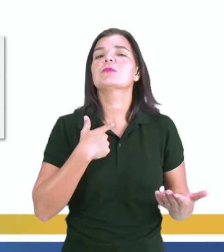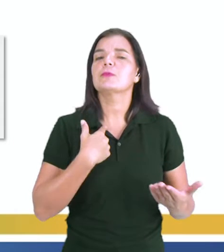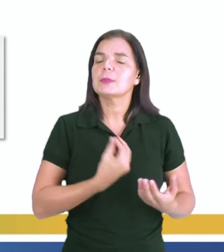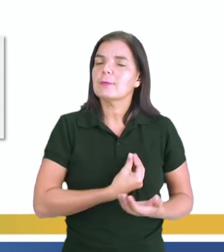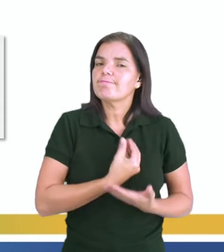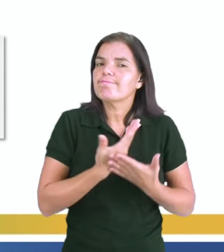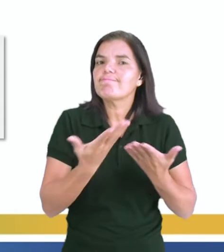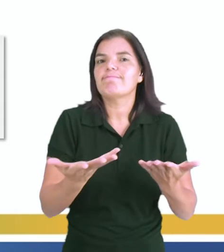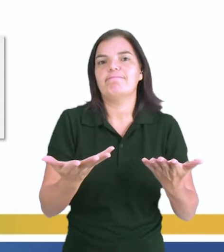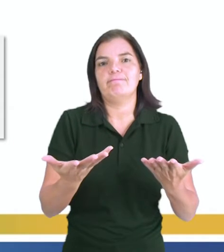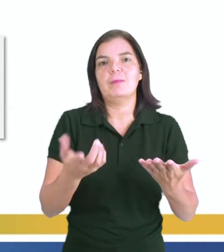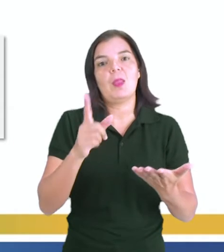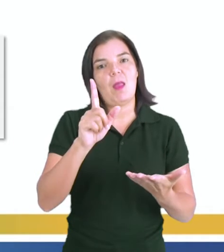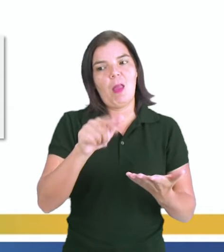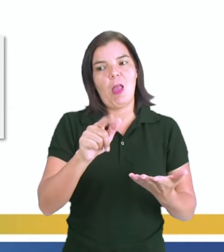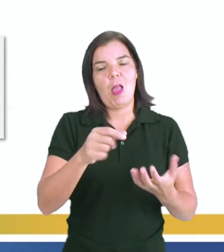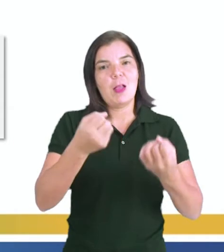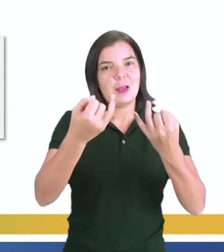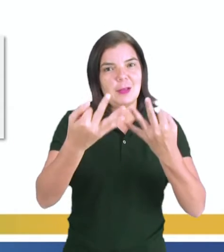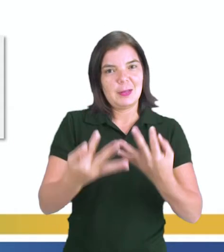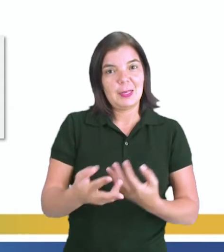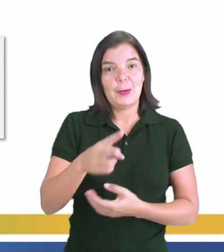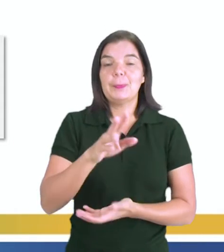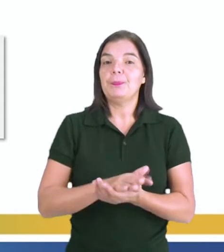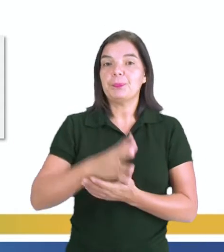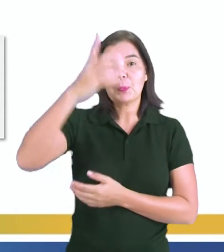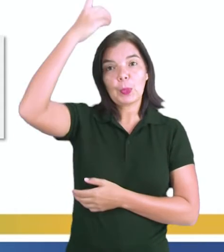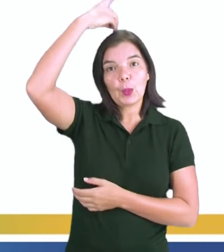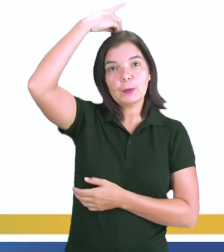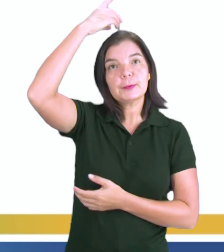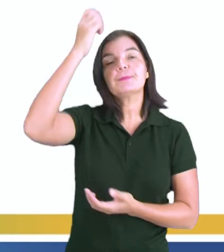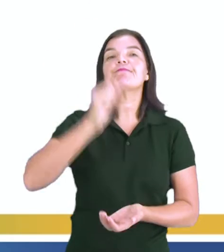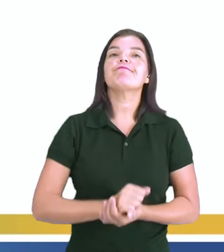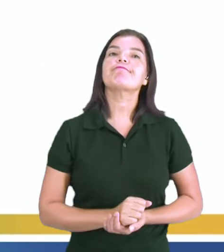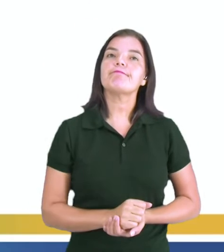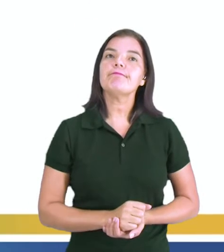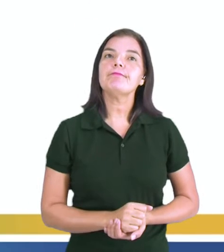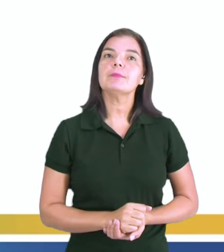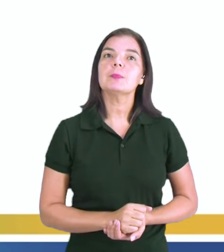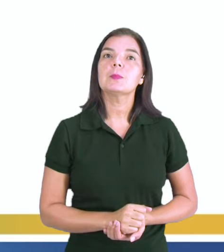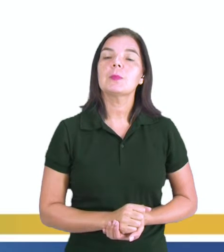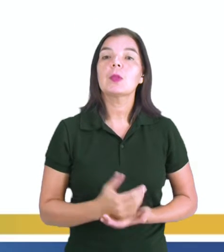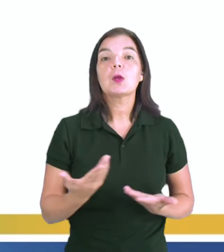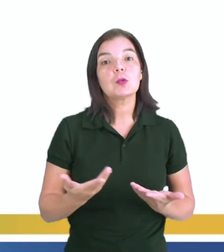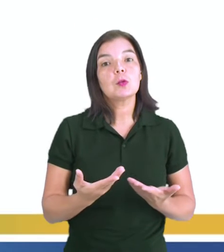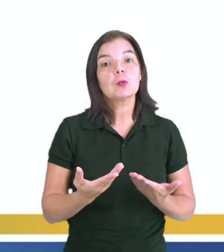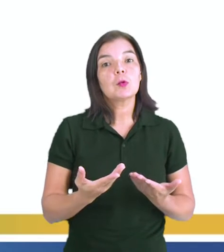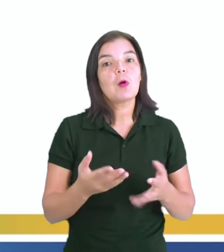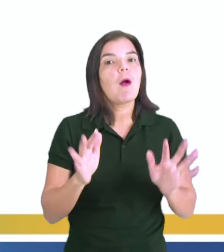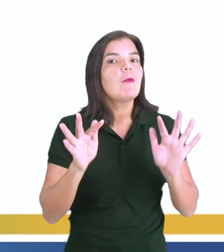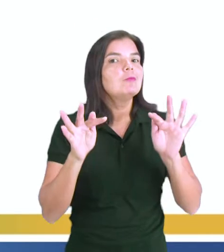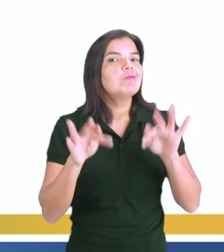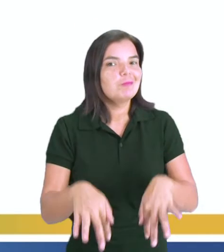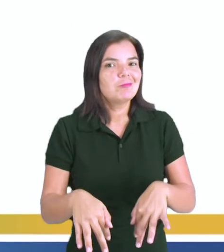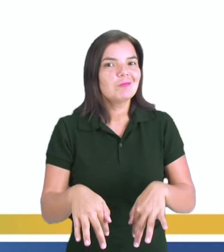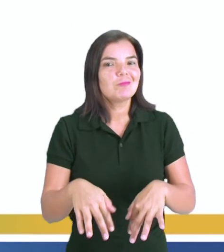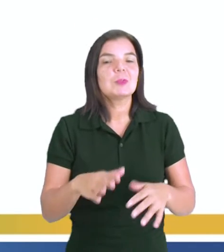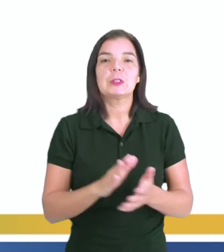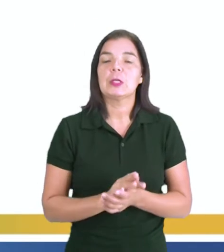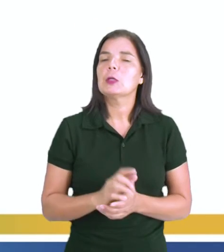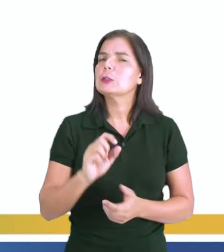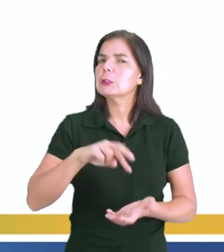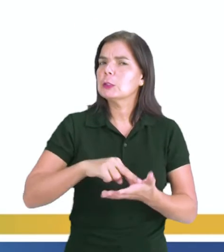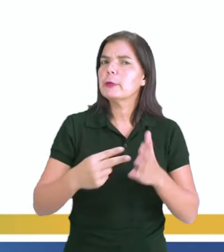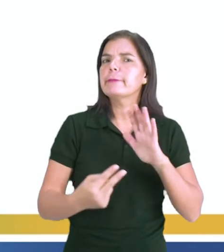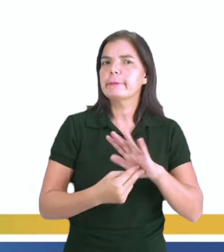entregar a vida. Isso aí ele fala que é vocação. Aí agora, gente, nós estamos chegando na conclusão. A